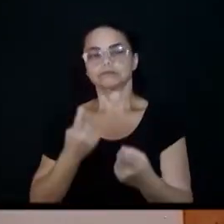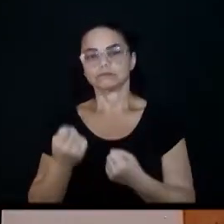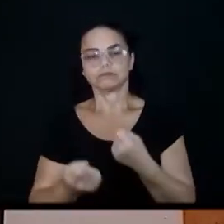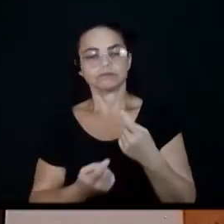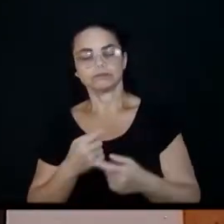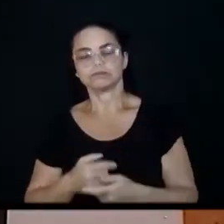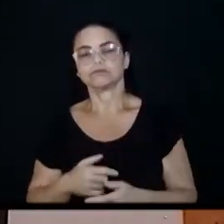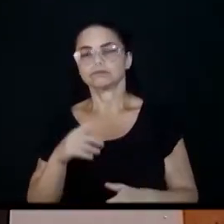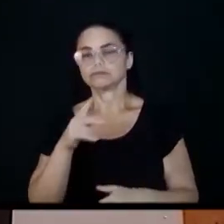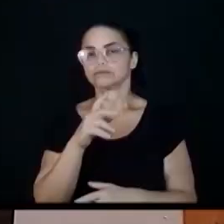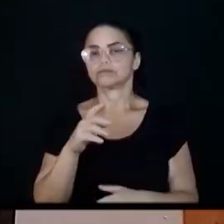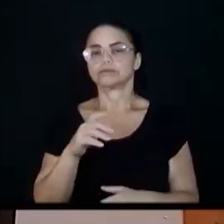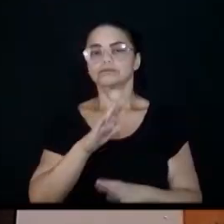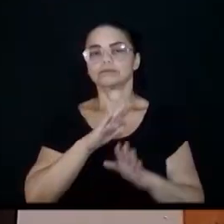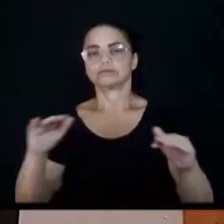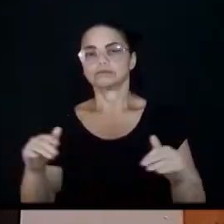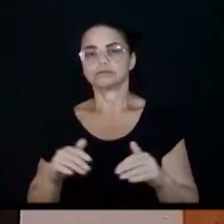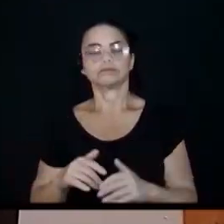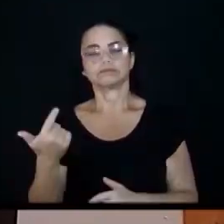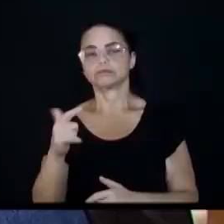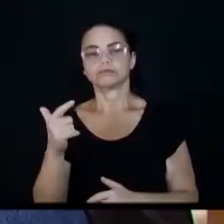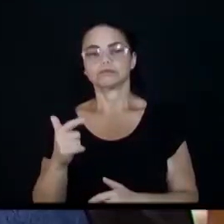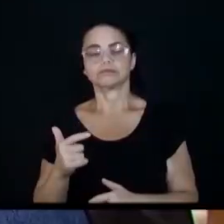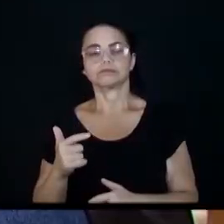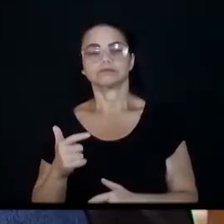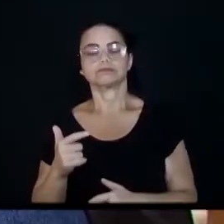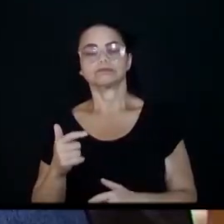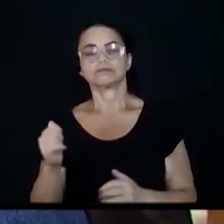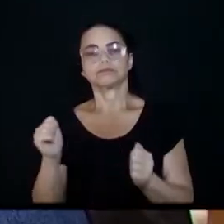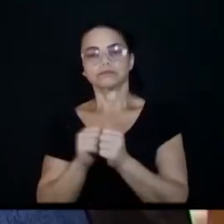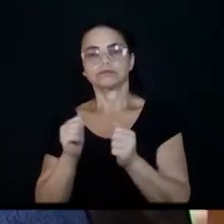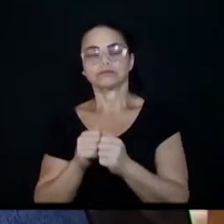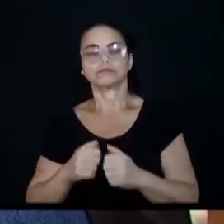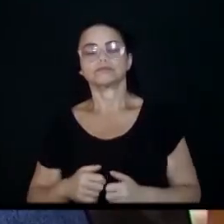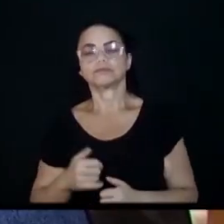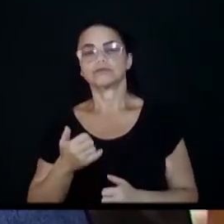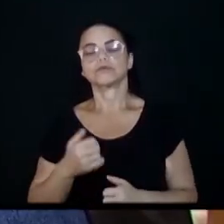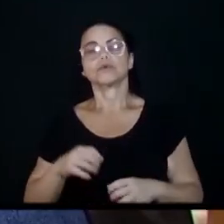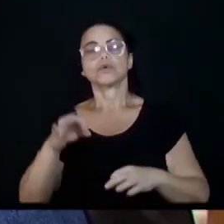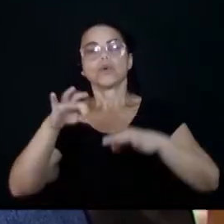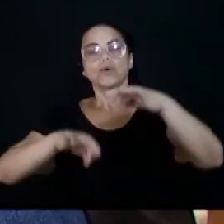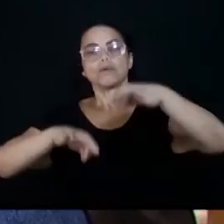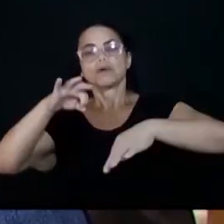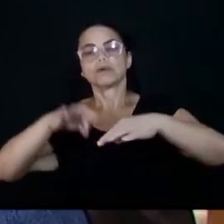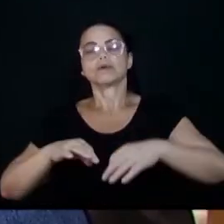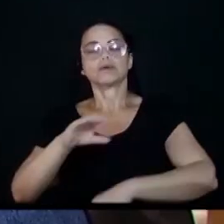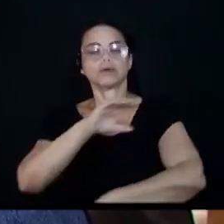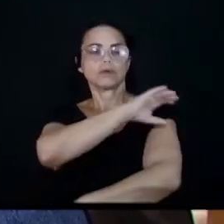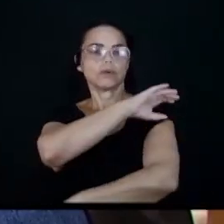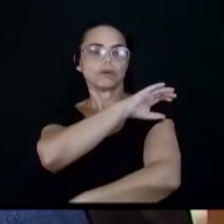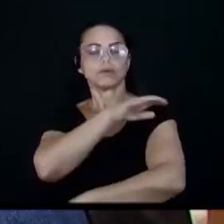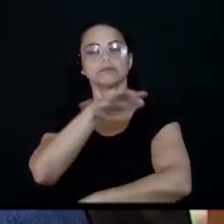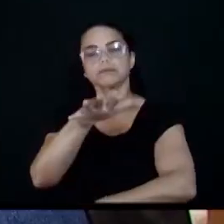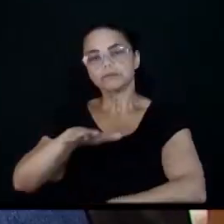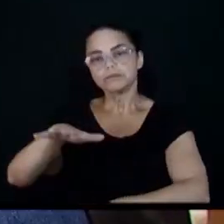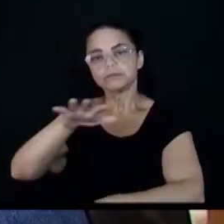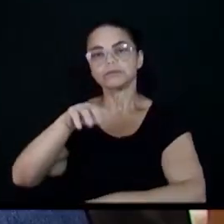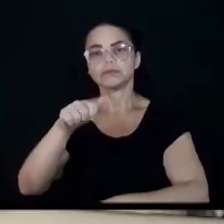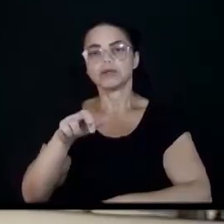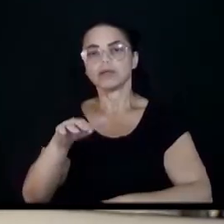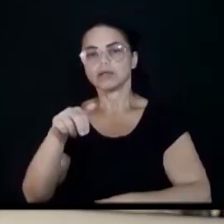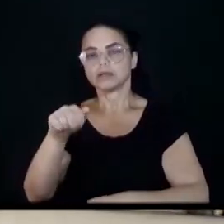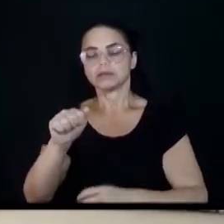com os oficineiros. Nós temos uma coordenadora geral, que é a Marina, a coordenadora administrativa,